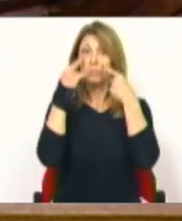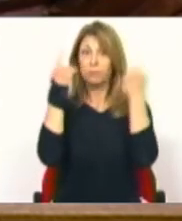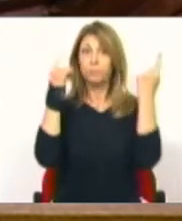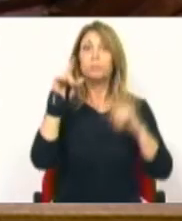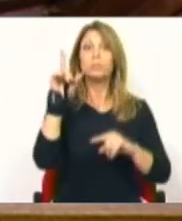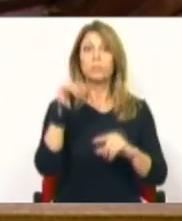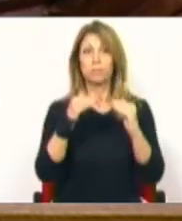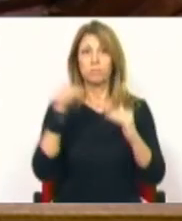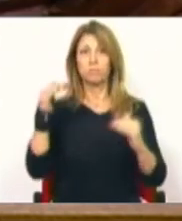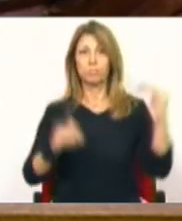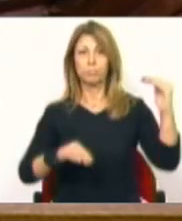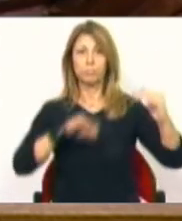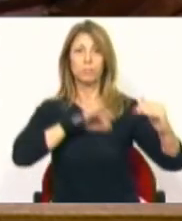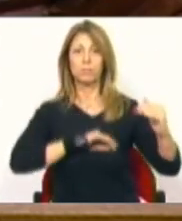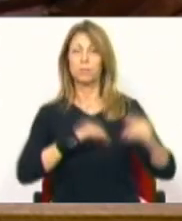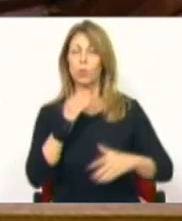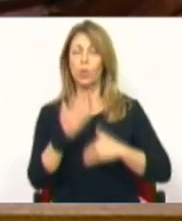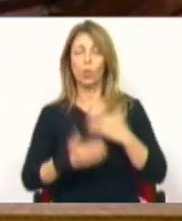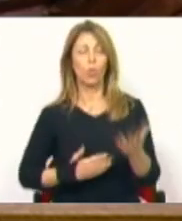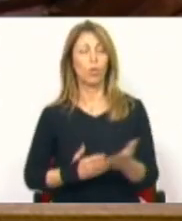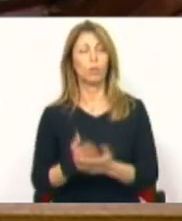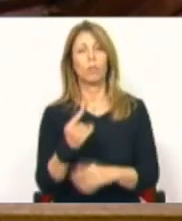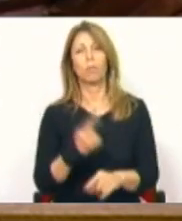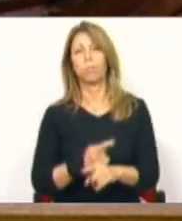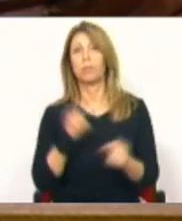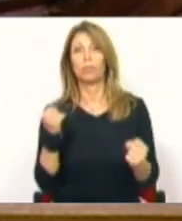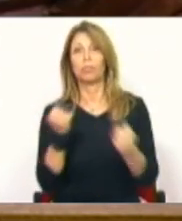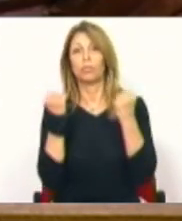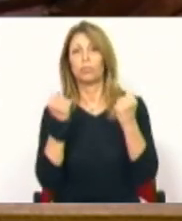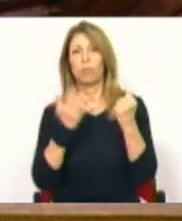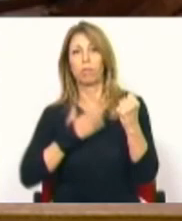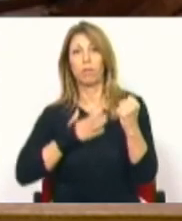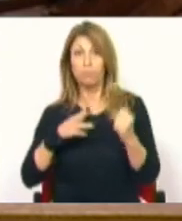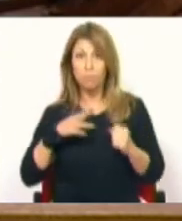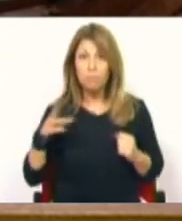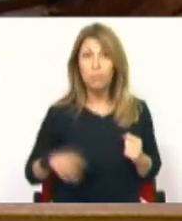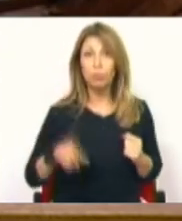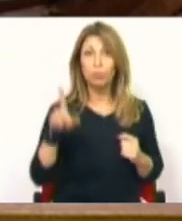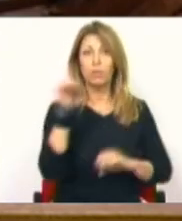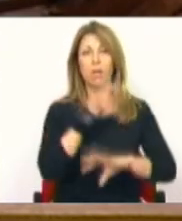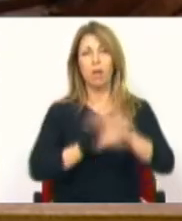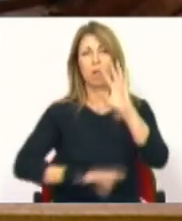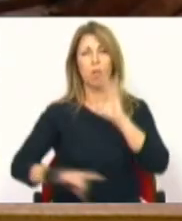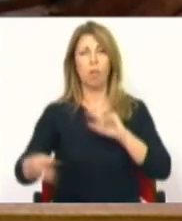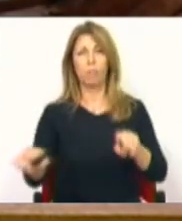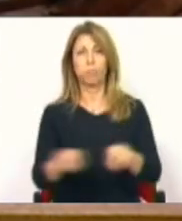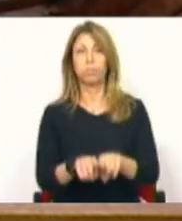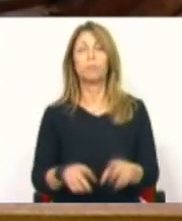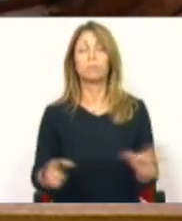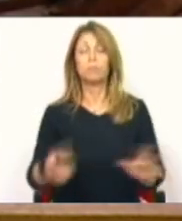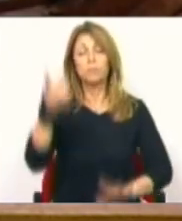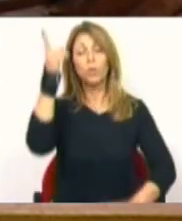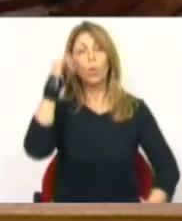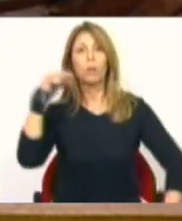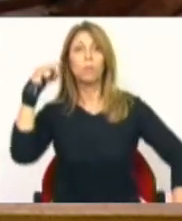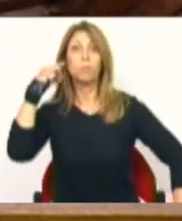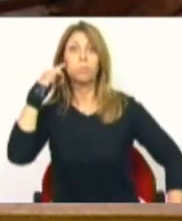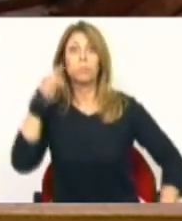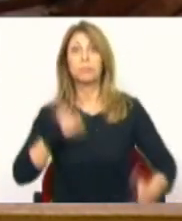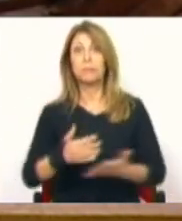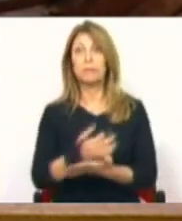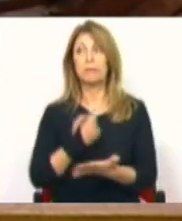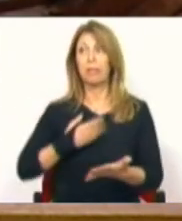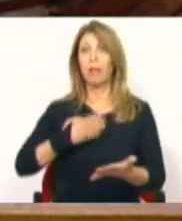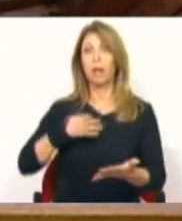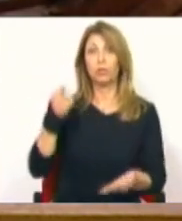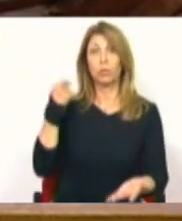desigualdades salariais continuam a ser chocantes em Portugal e na Europa. Ontem ficámos a saber que, de acordo com os dados mais recentes,